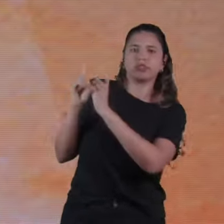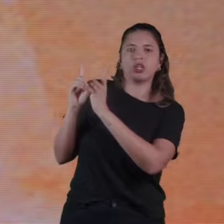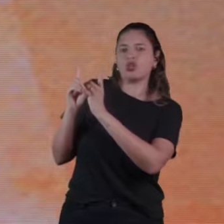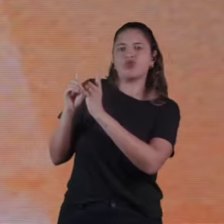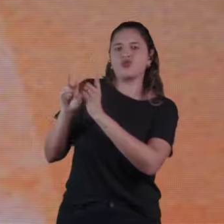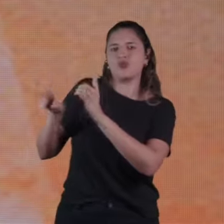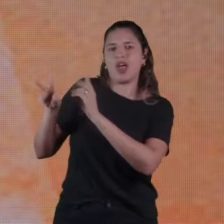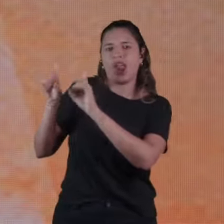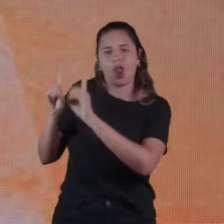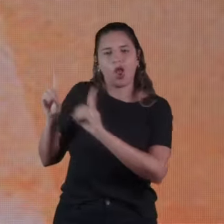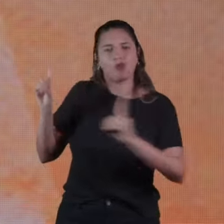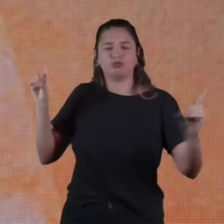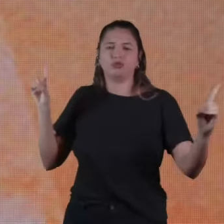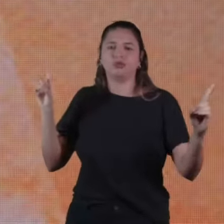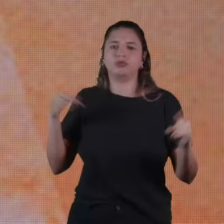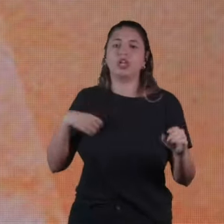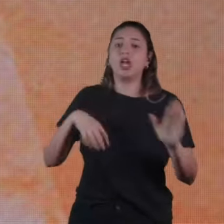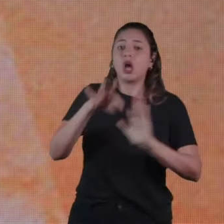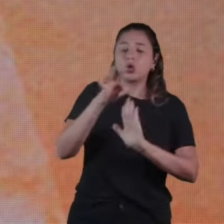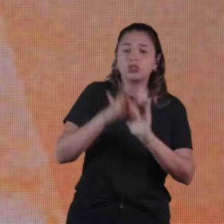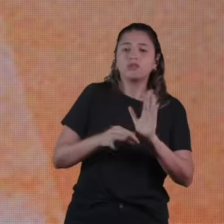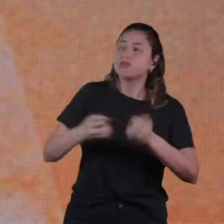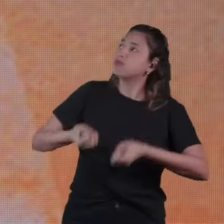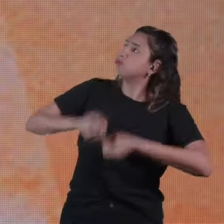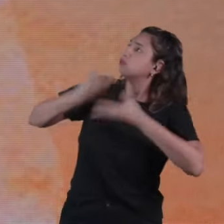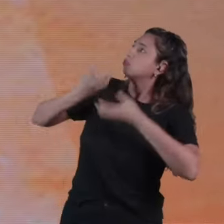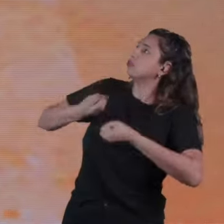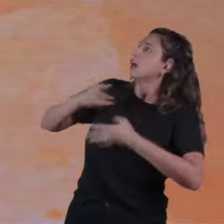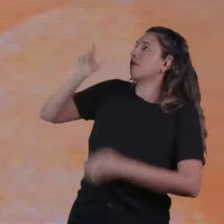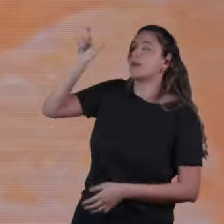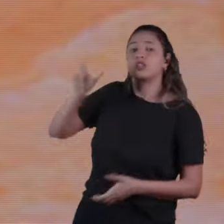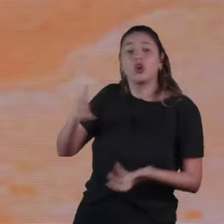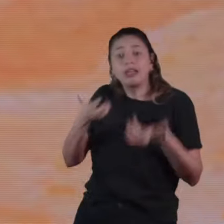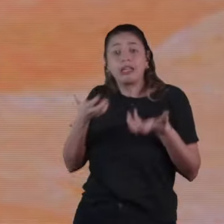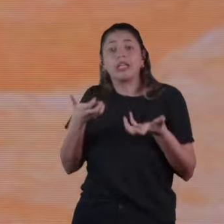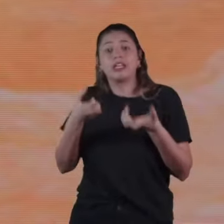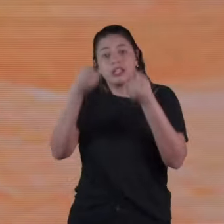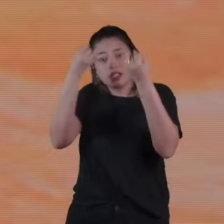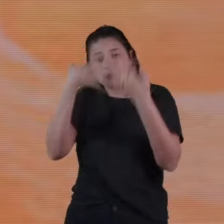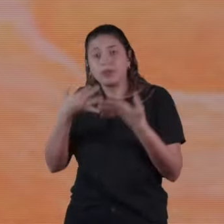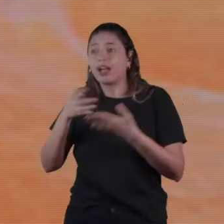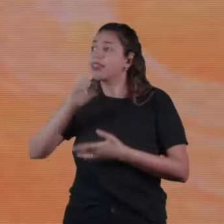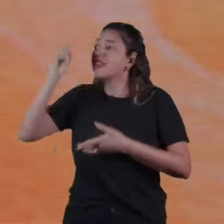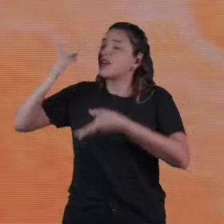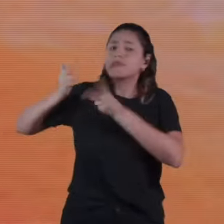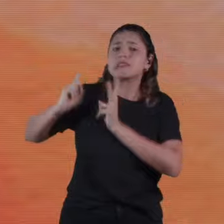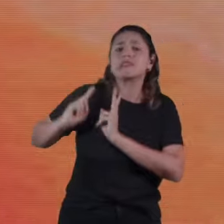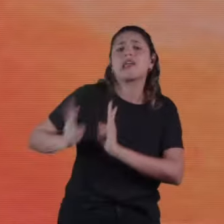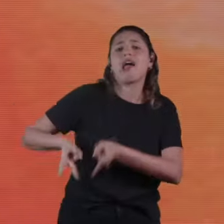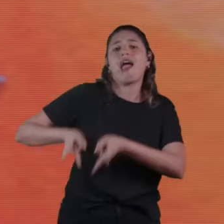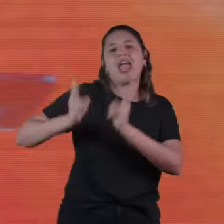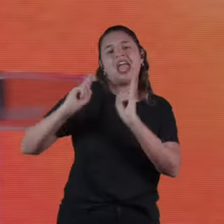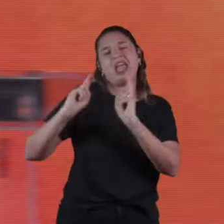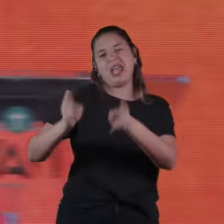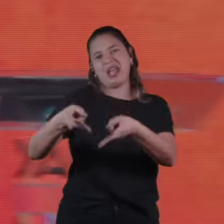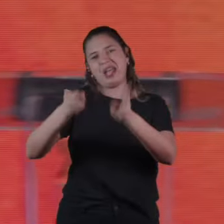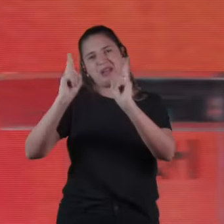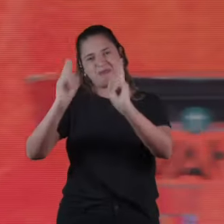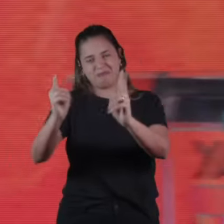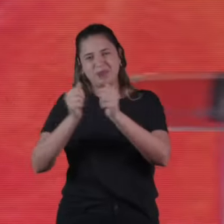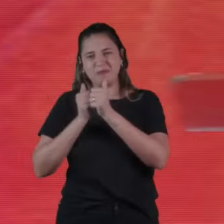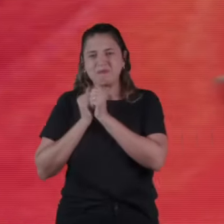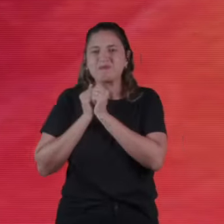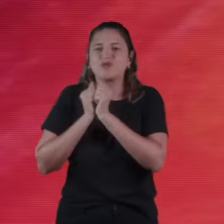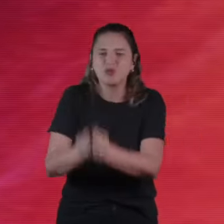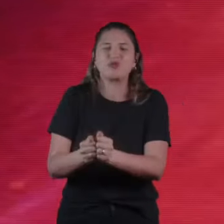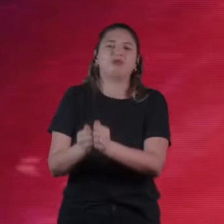na verdade é um texto poético, a pessoa queria dizer a mesma coisa: Deus é sempre um Deus de perto, Deus sempre está perto